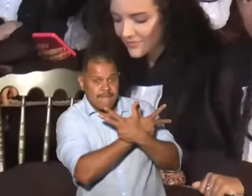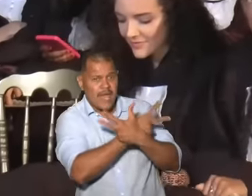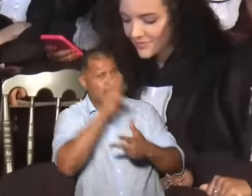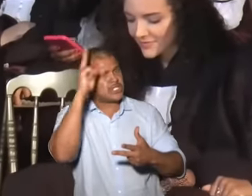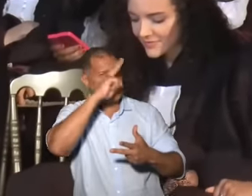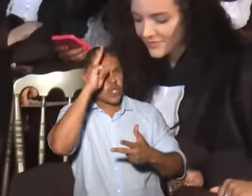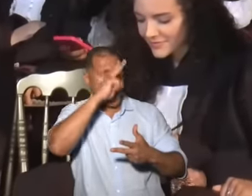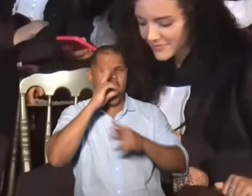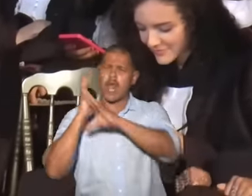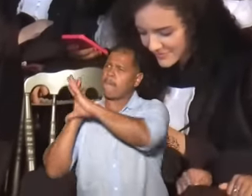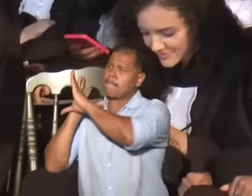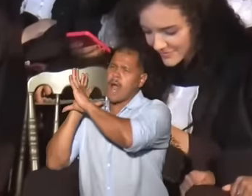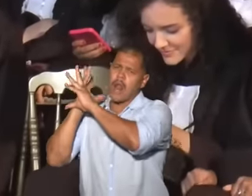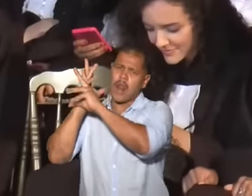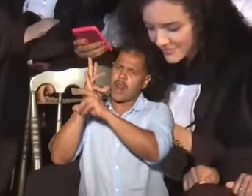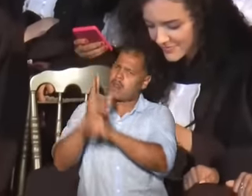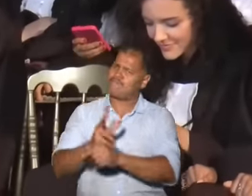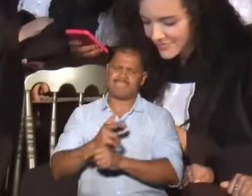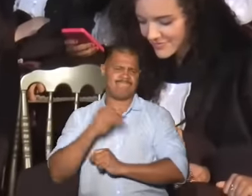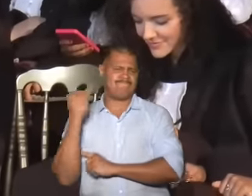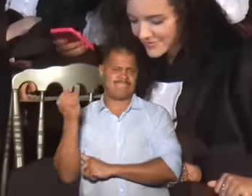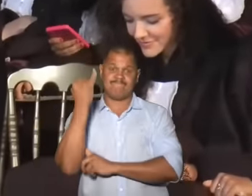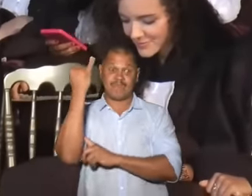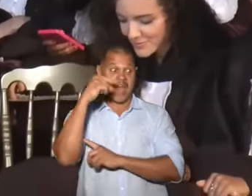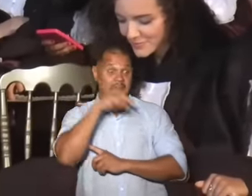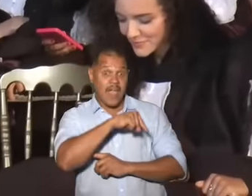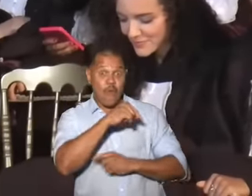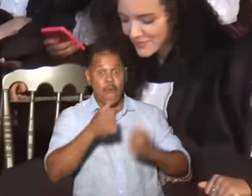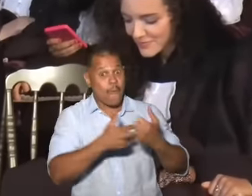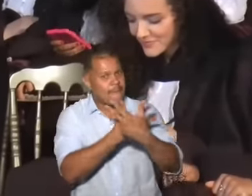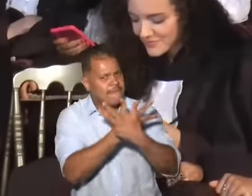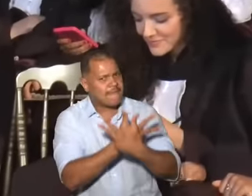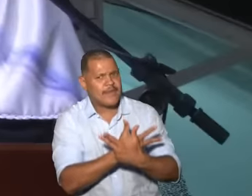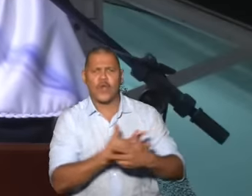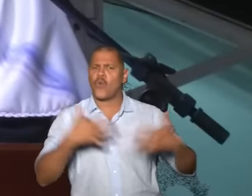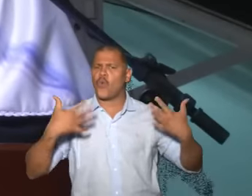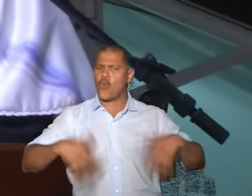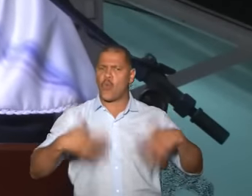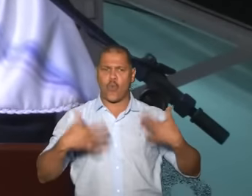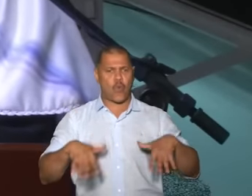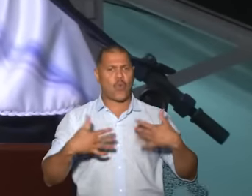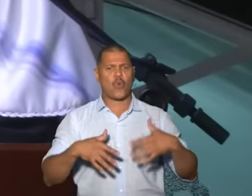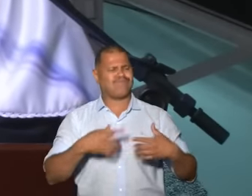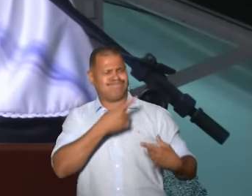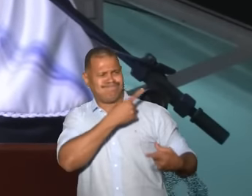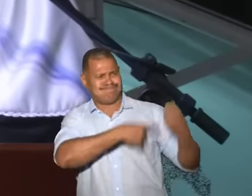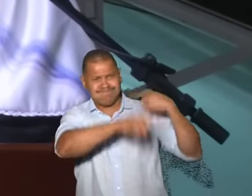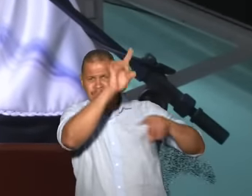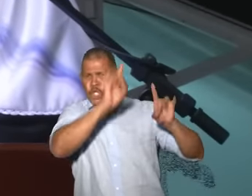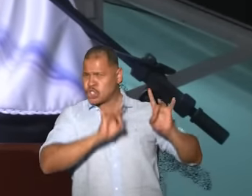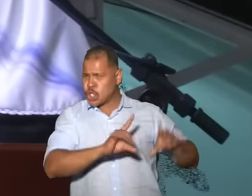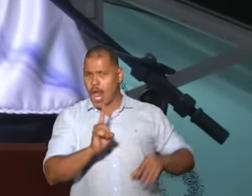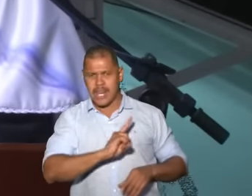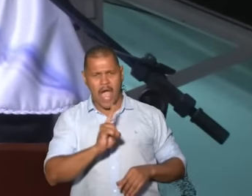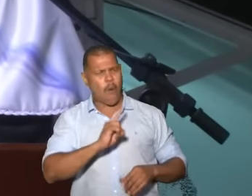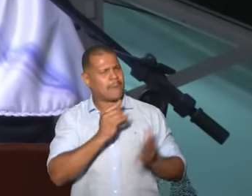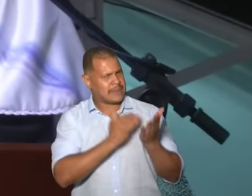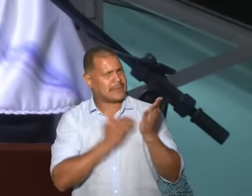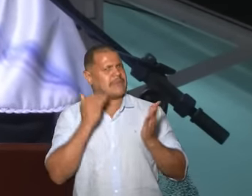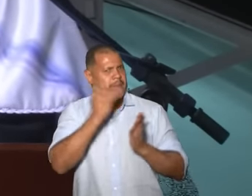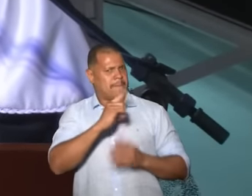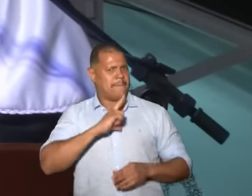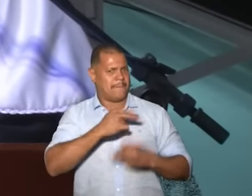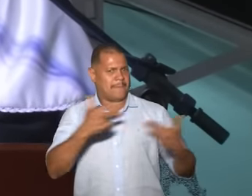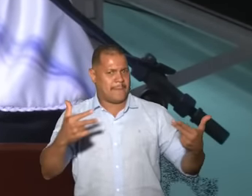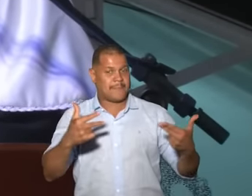historicamente, uma permanente vitória. A UFV é muito mais do que uma instituição de sucesso. Ela é um pouco de cada um de